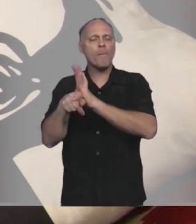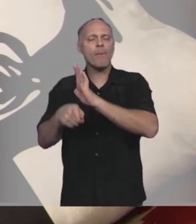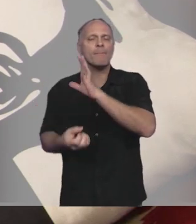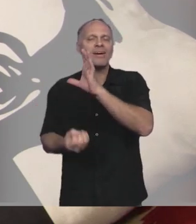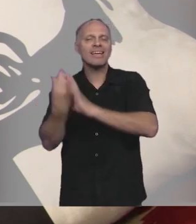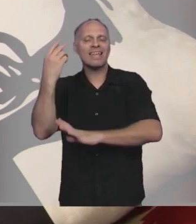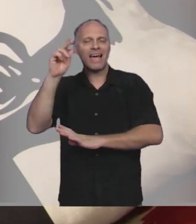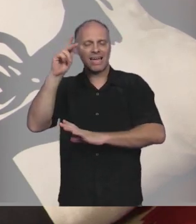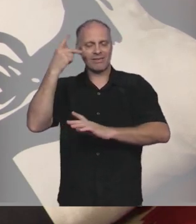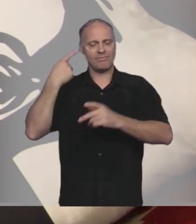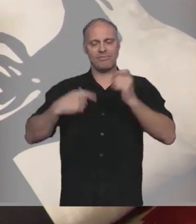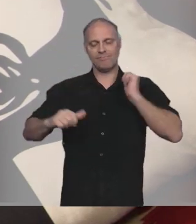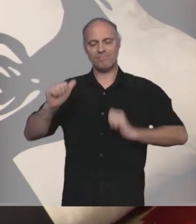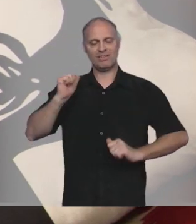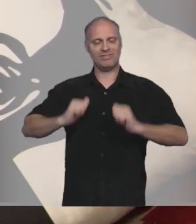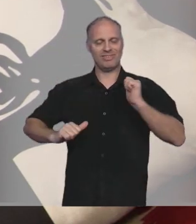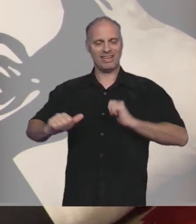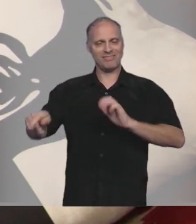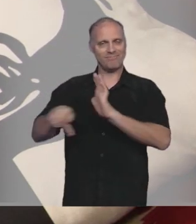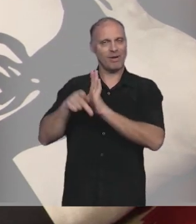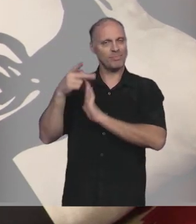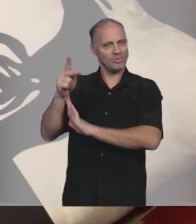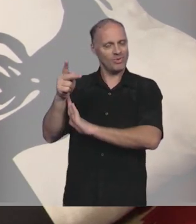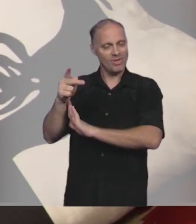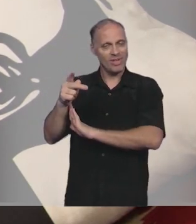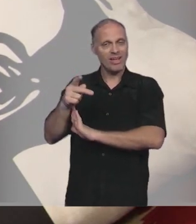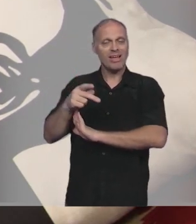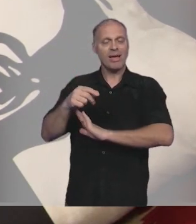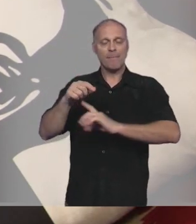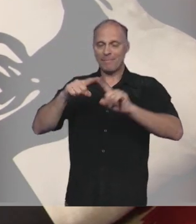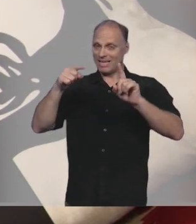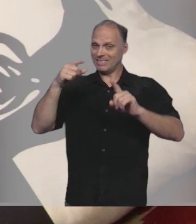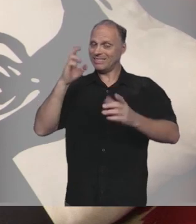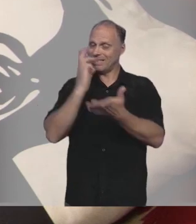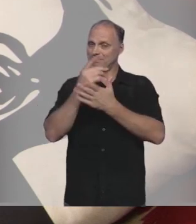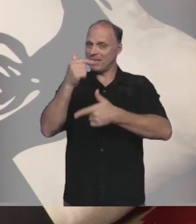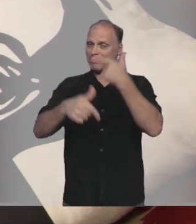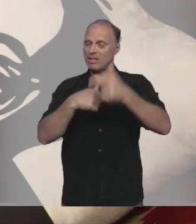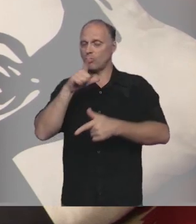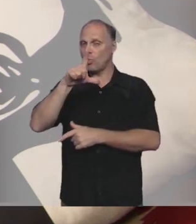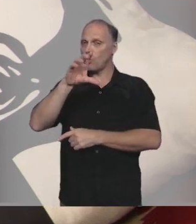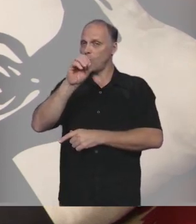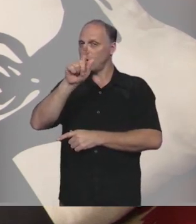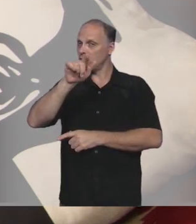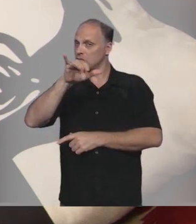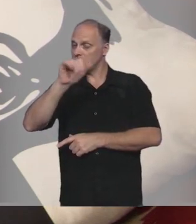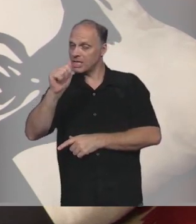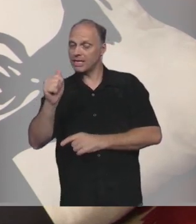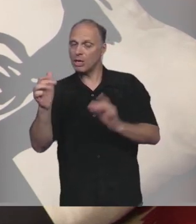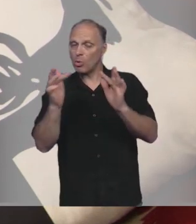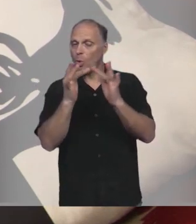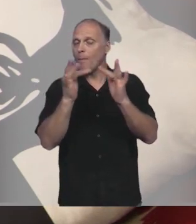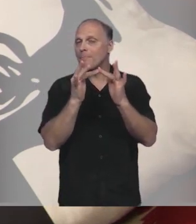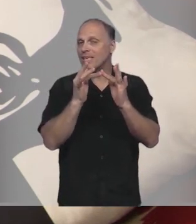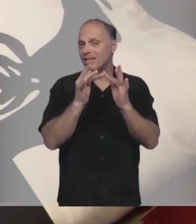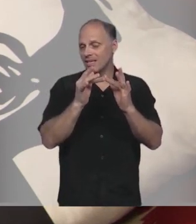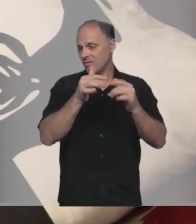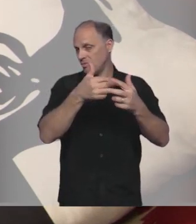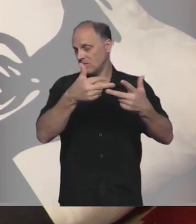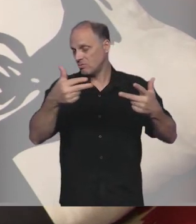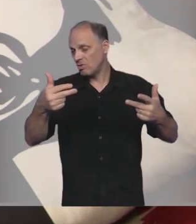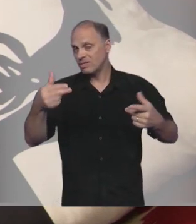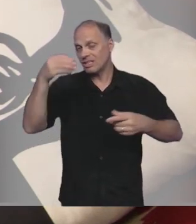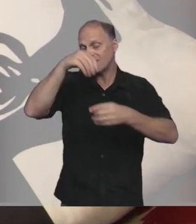da personagem. Claro que a gente tem que trabalhar com uma lógica, né? Eu tenho que trabalhar uma lógica. Esse